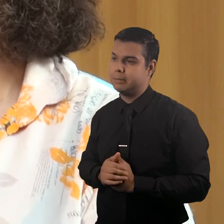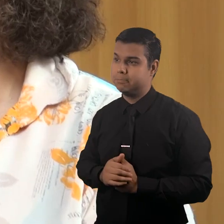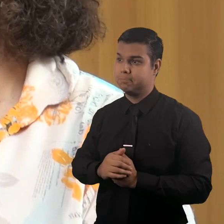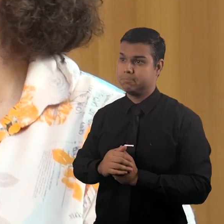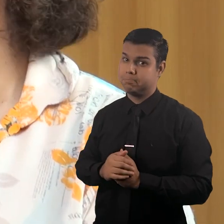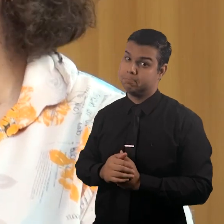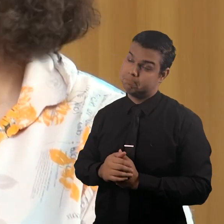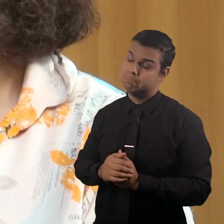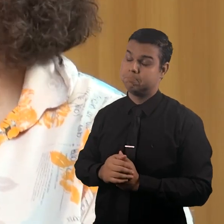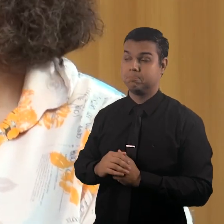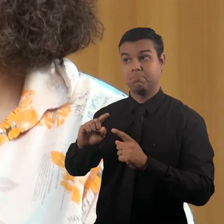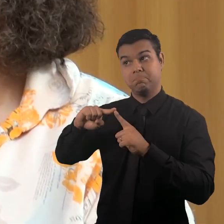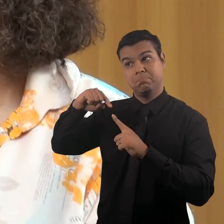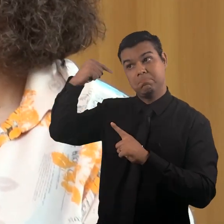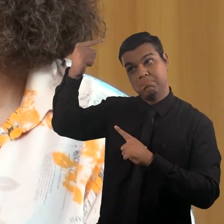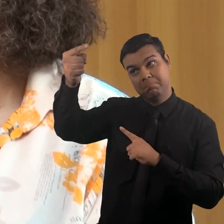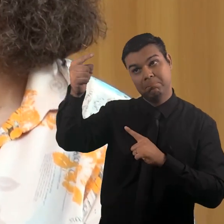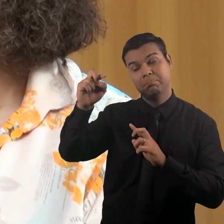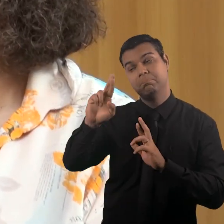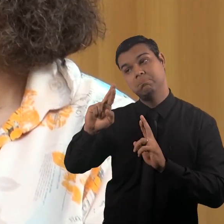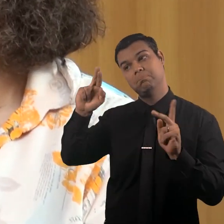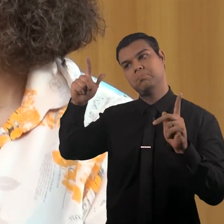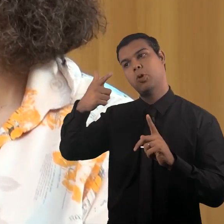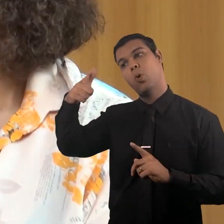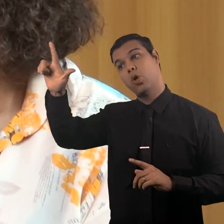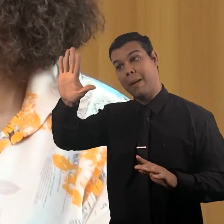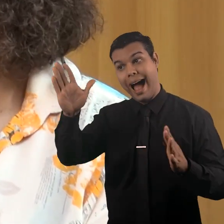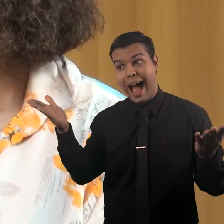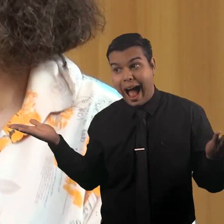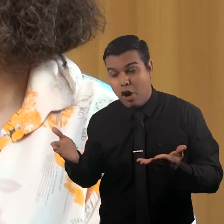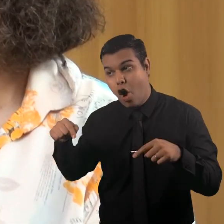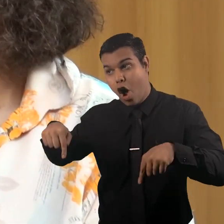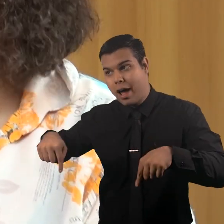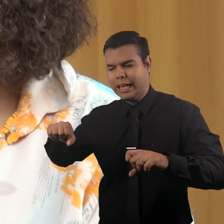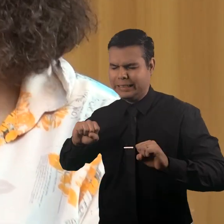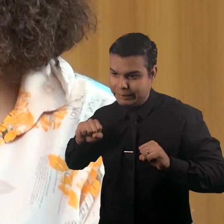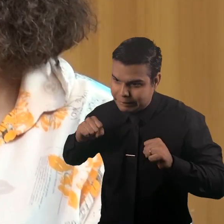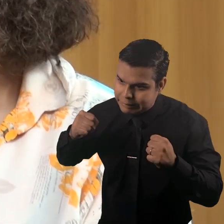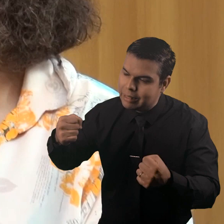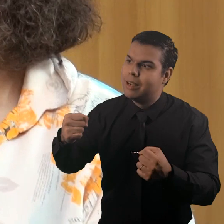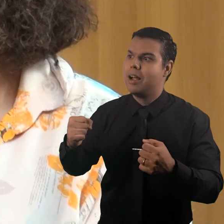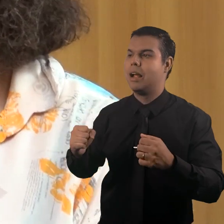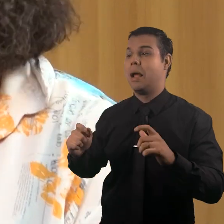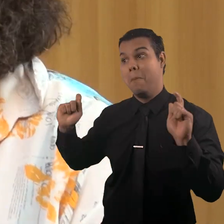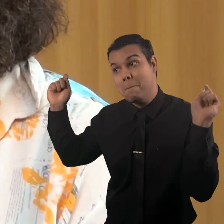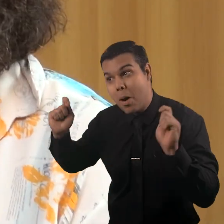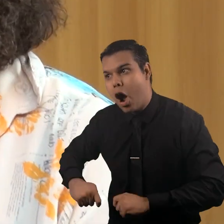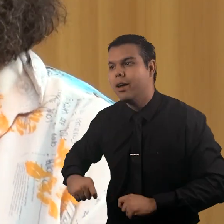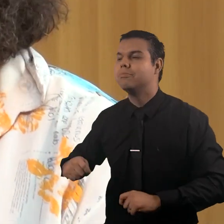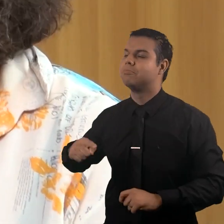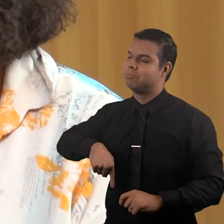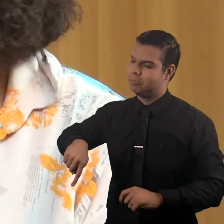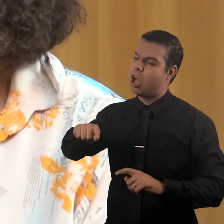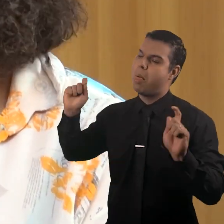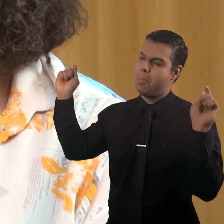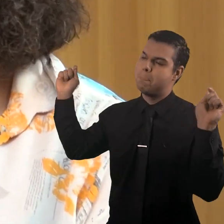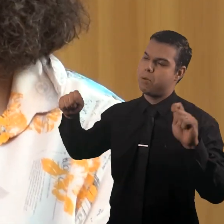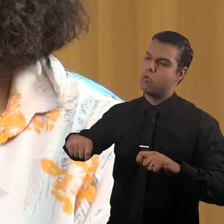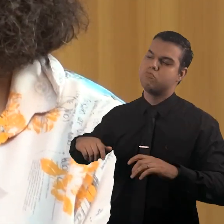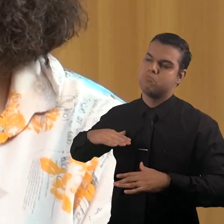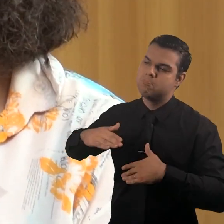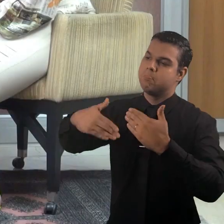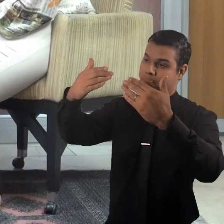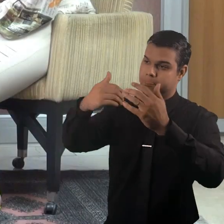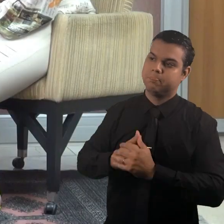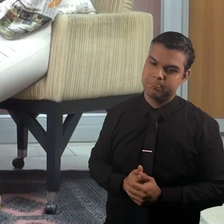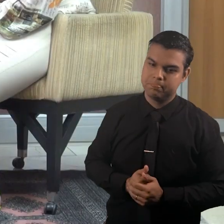agora. Né? Mês que vem pode ser uma história diferente, mas agora, dentro do nosso melhor e dentro do nosso possível, é isso que a